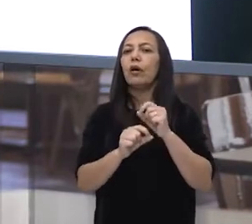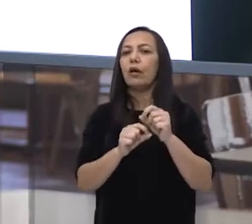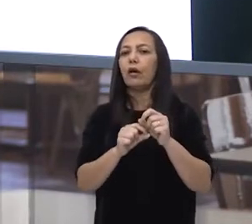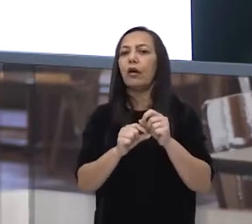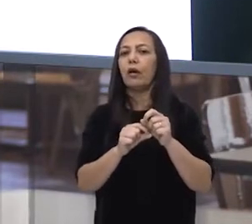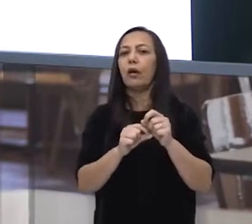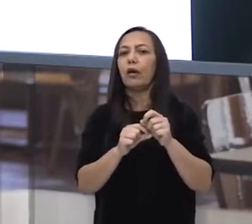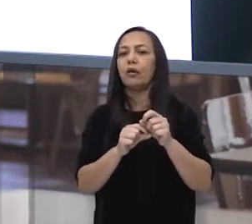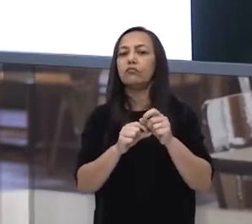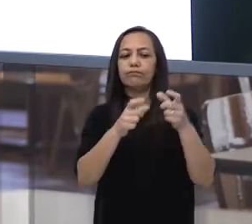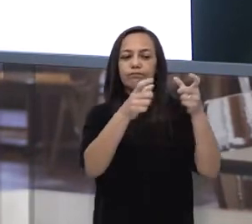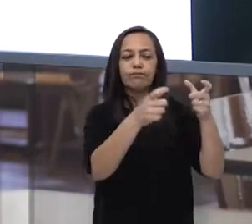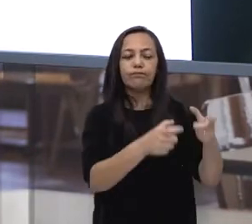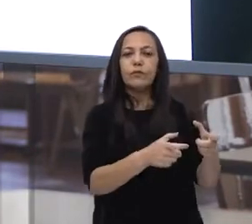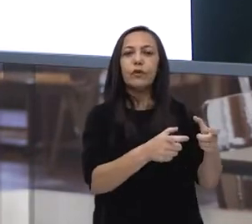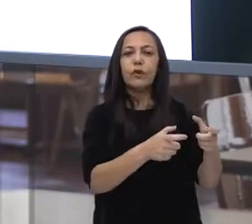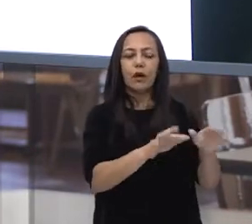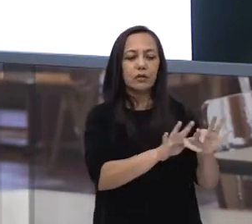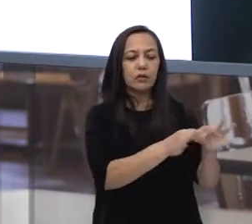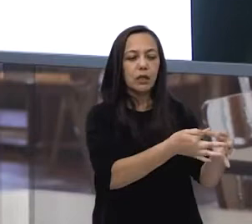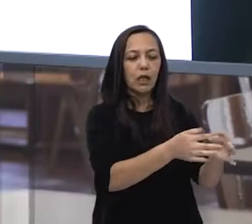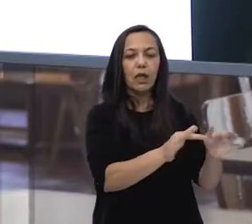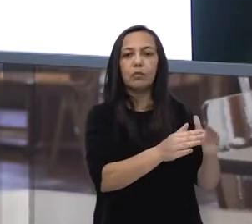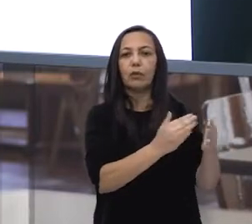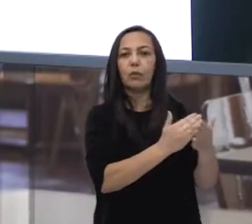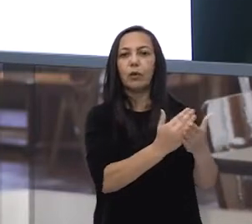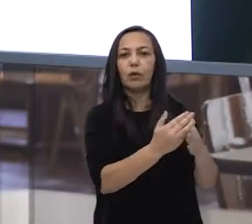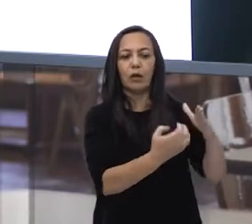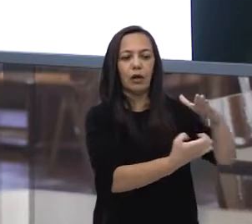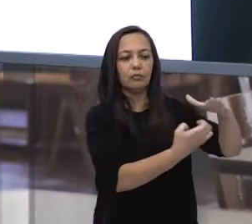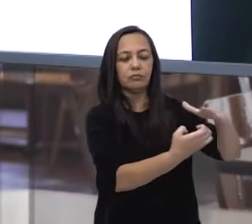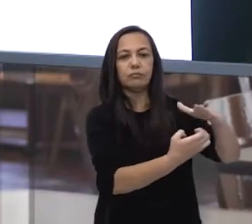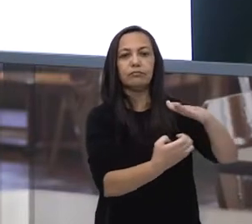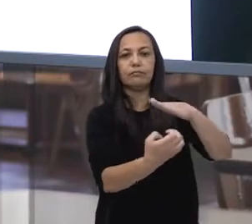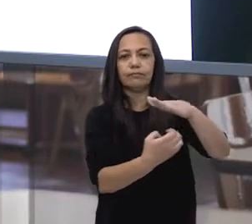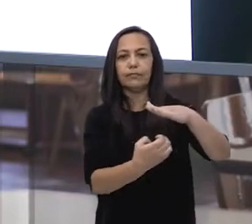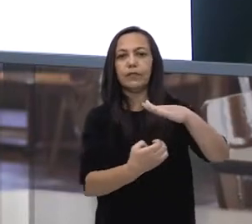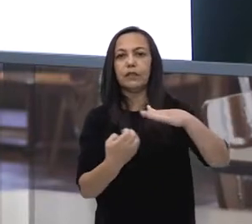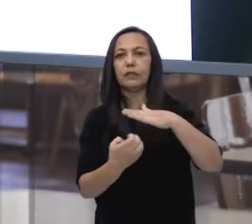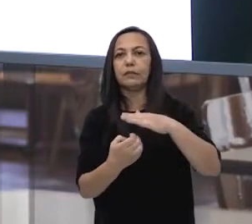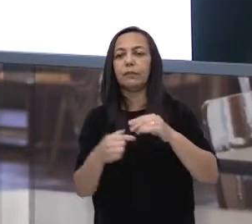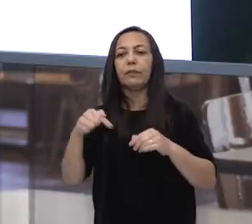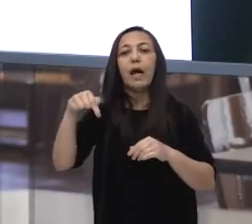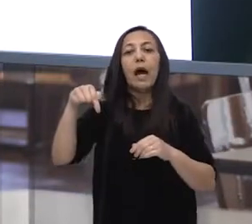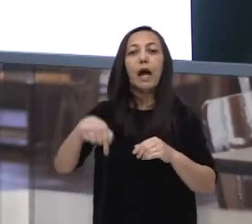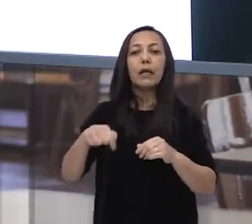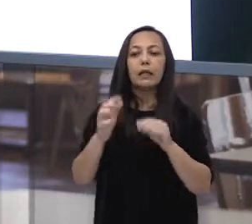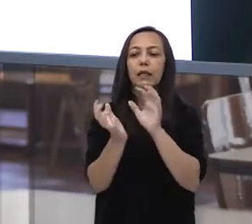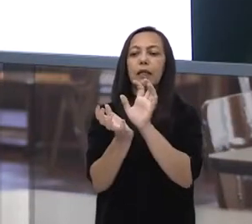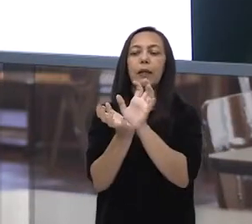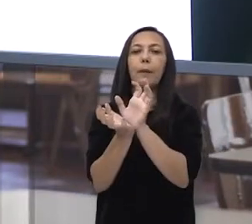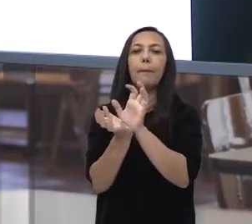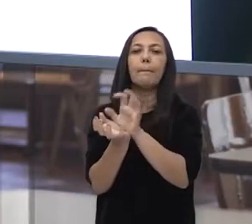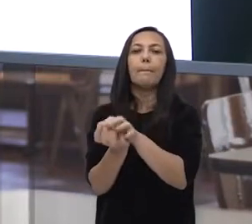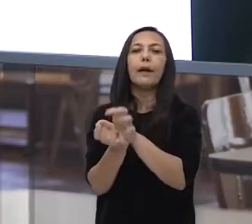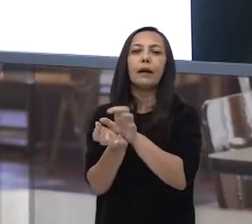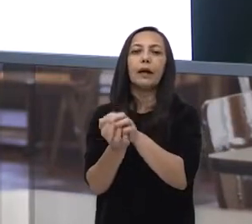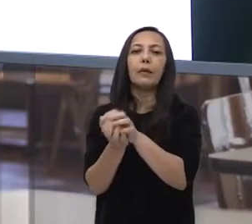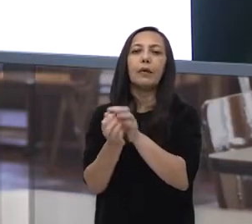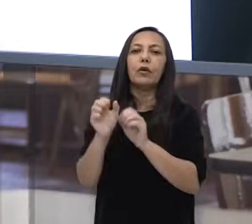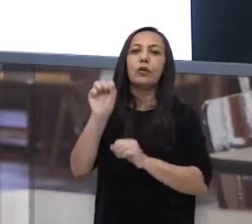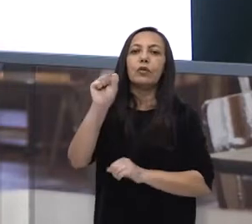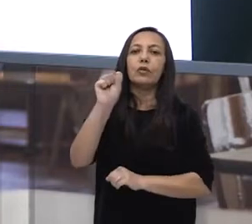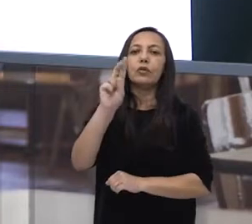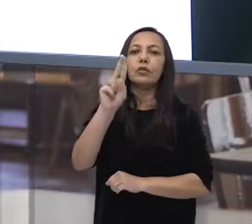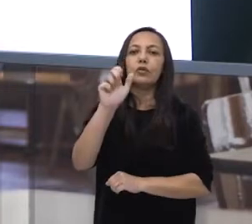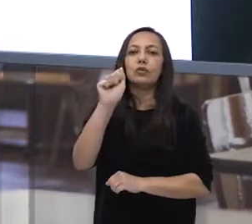como de Camaçari e Canoas, na Bahia, né? Aqui, Suape, em Pernambuco, Itaqui, no Maranhão,